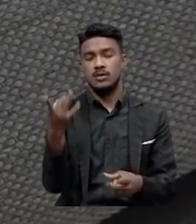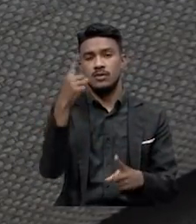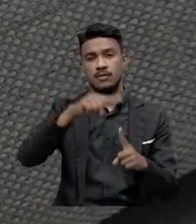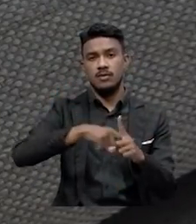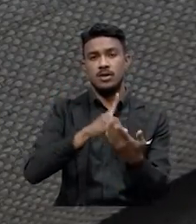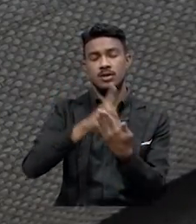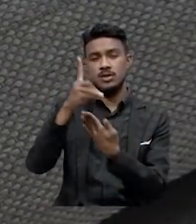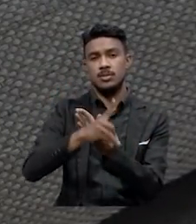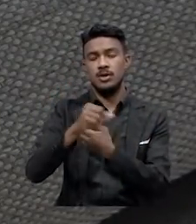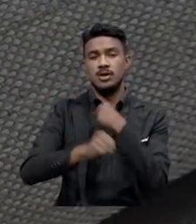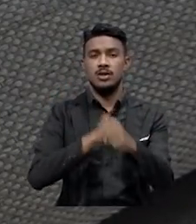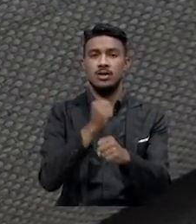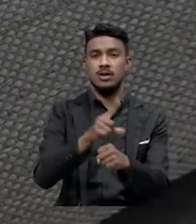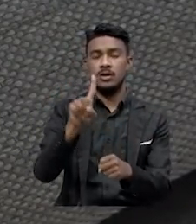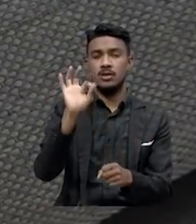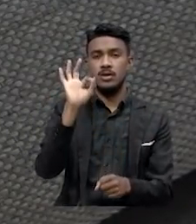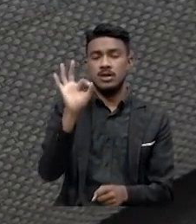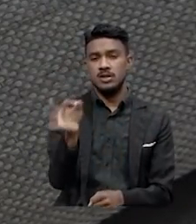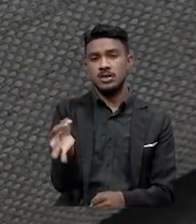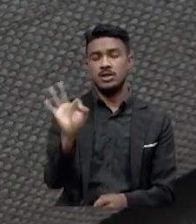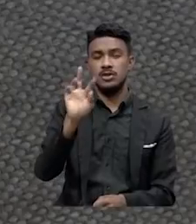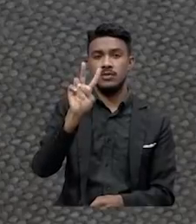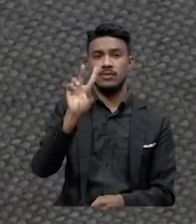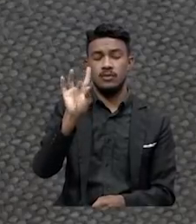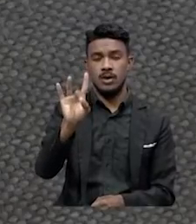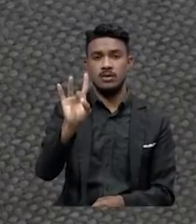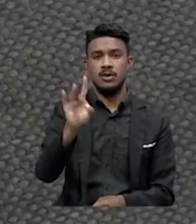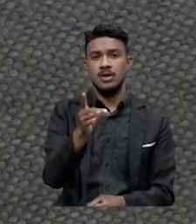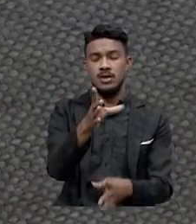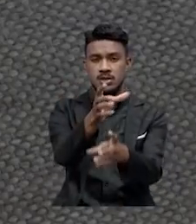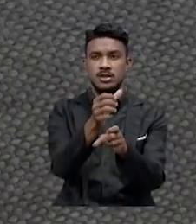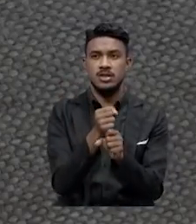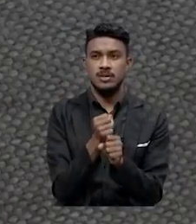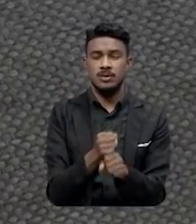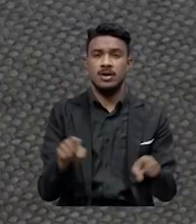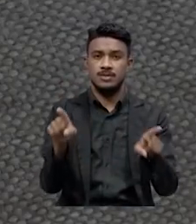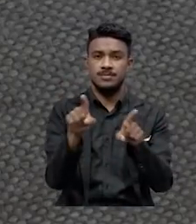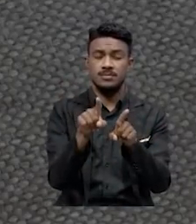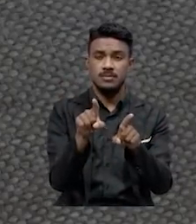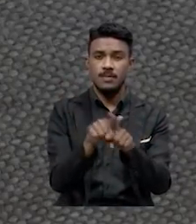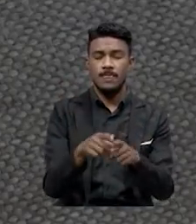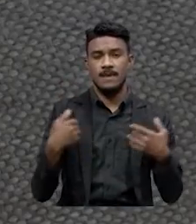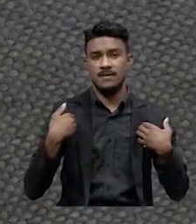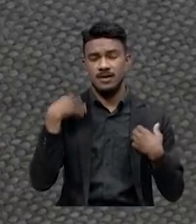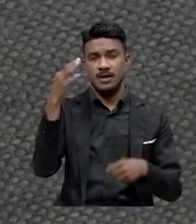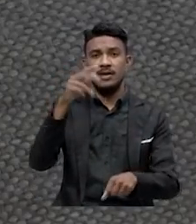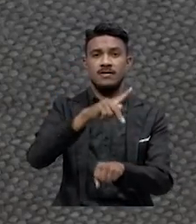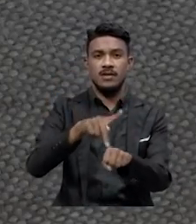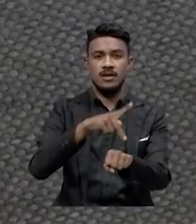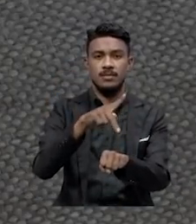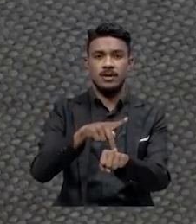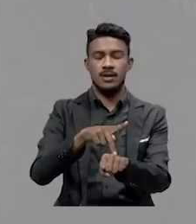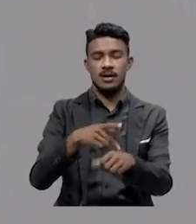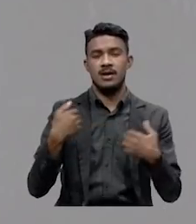dezembro tinang rihung ida atu sia-sia nulure sinualu simo ordenasaun sacerdotal iha Filipina.